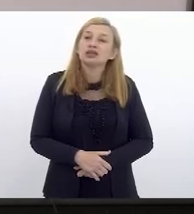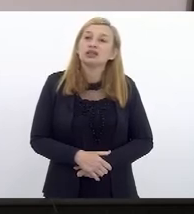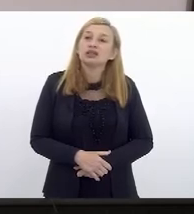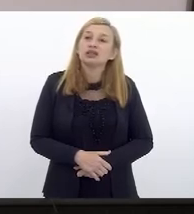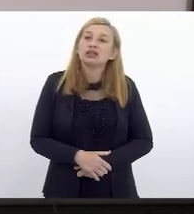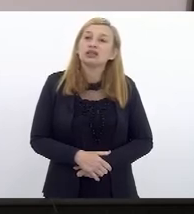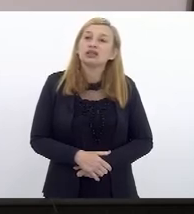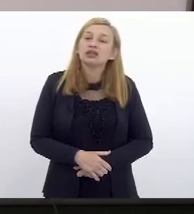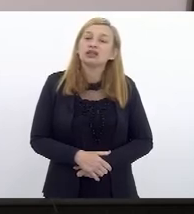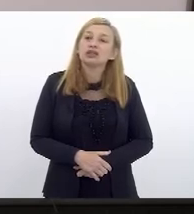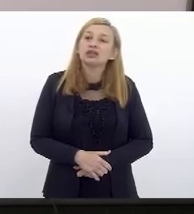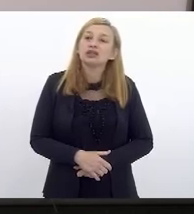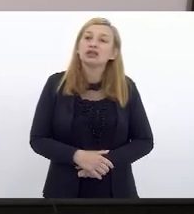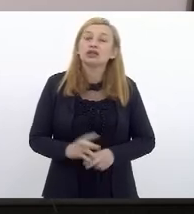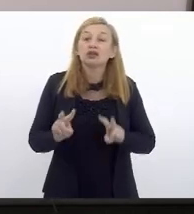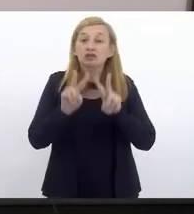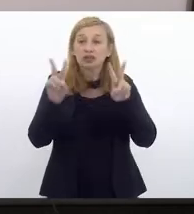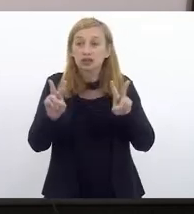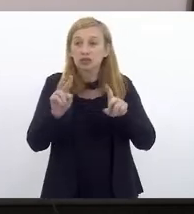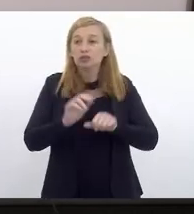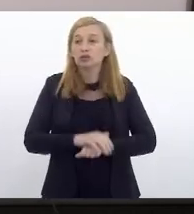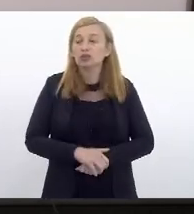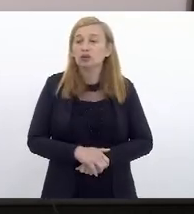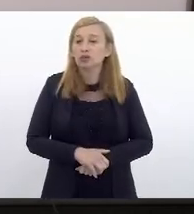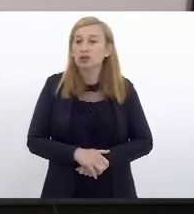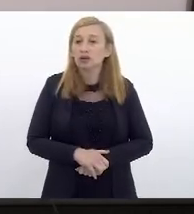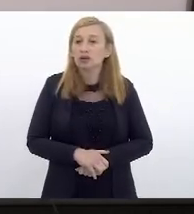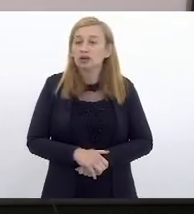E, sob o ponto de vista autuarial,